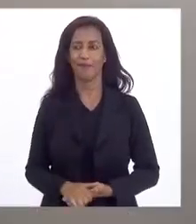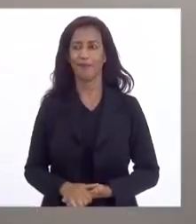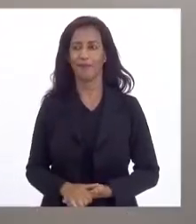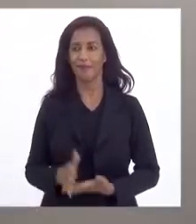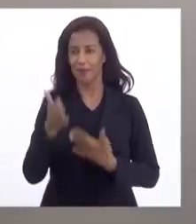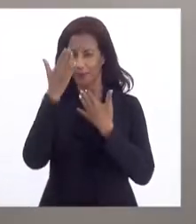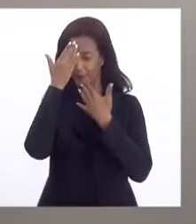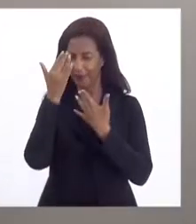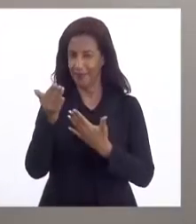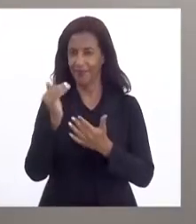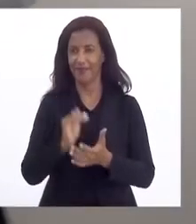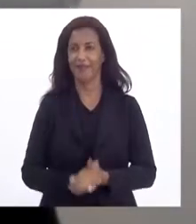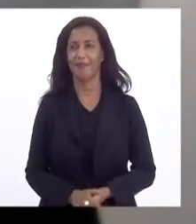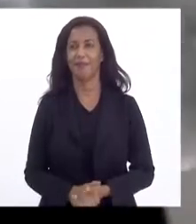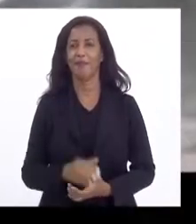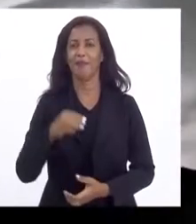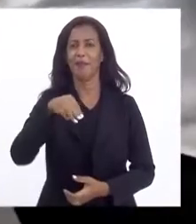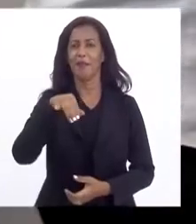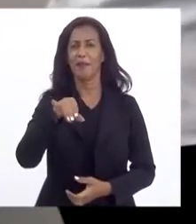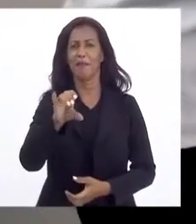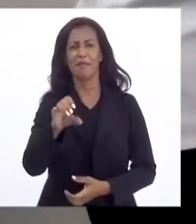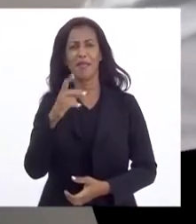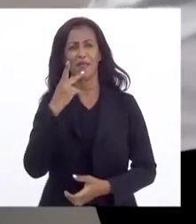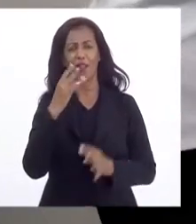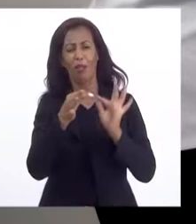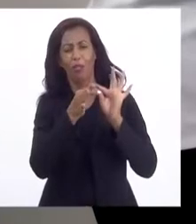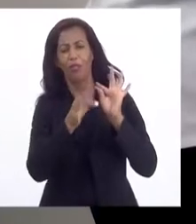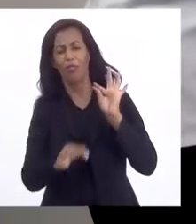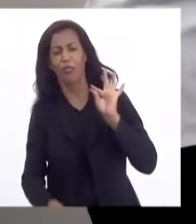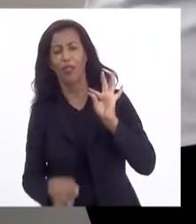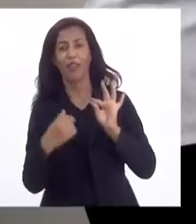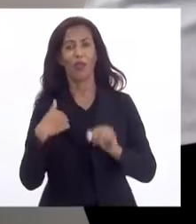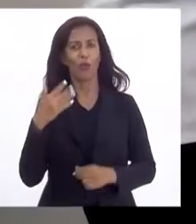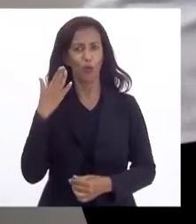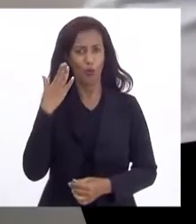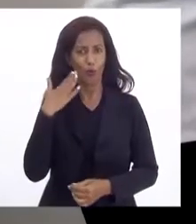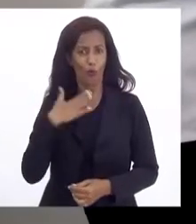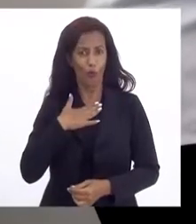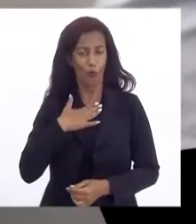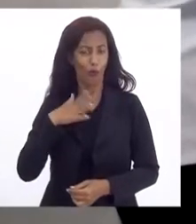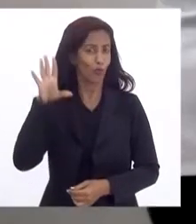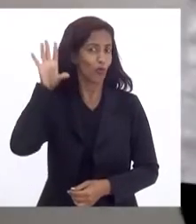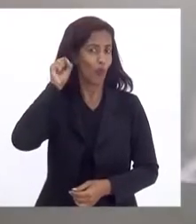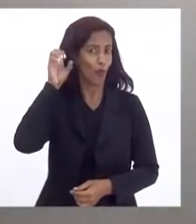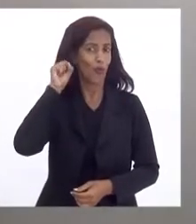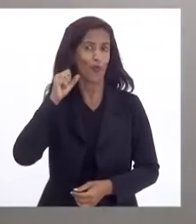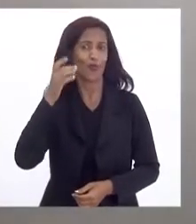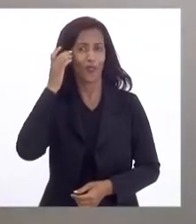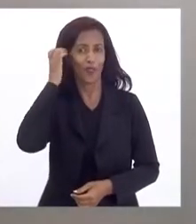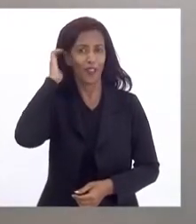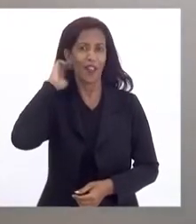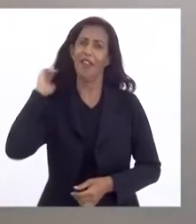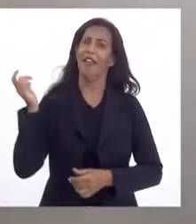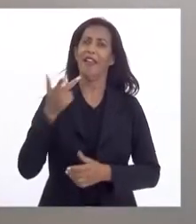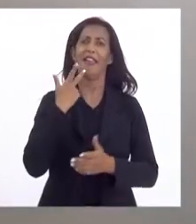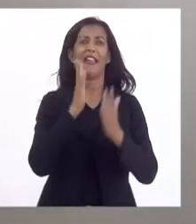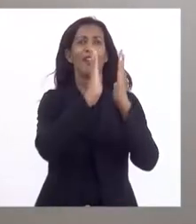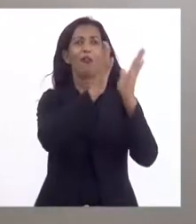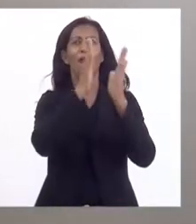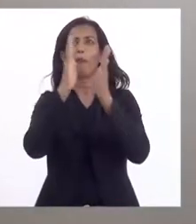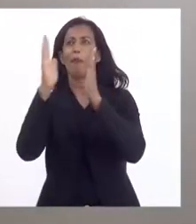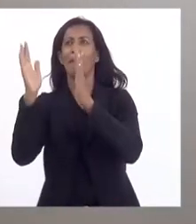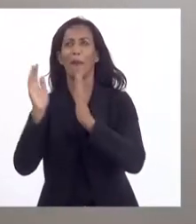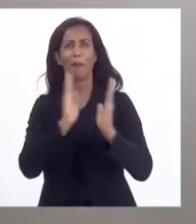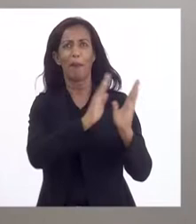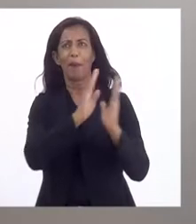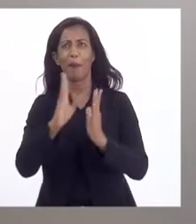presidente. O Mink estendeu tanto aqui, e é bom ficar ouvindo o Mink, que ele é uma enciclopédia, tem